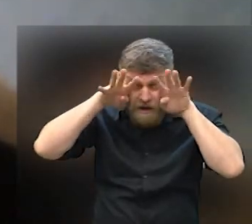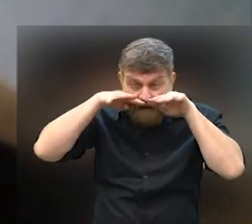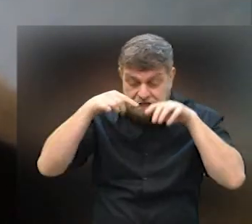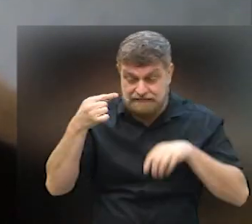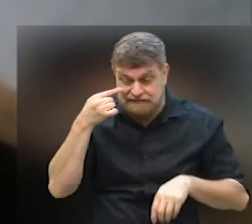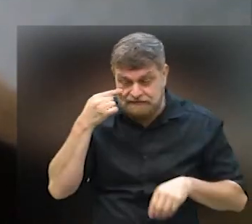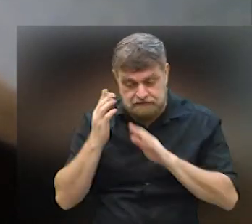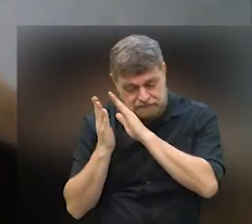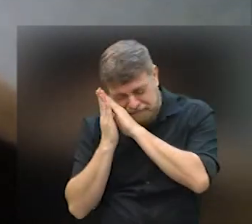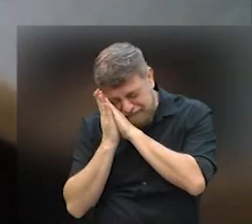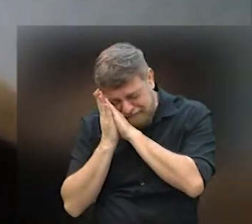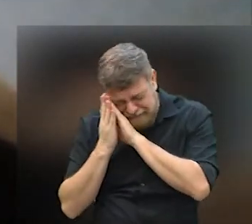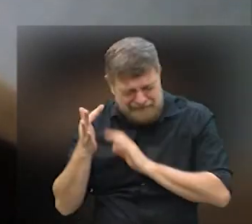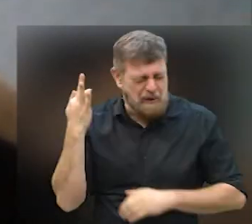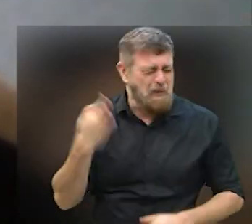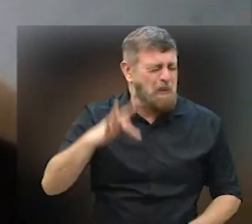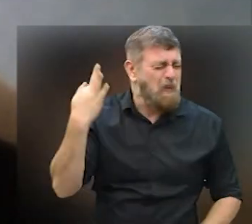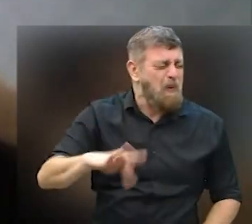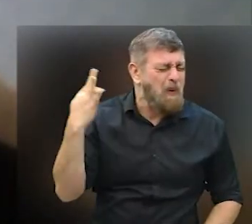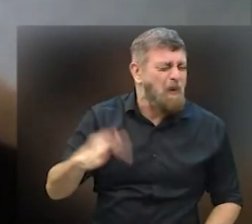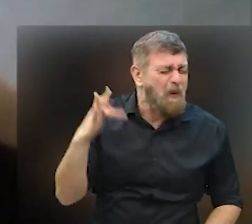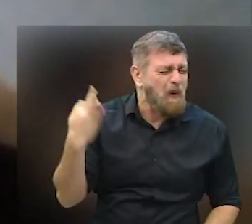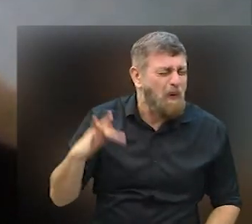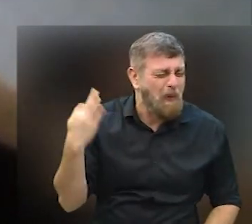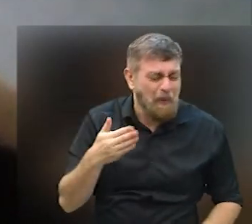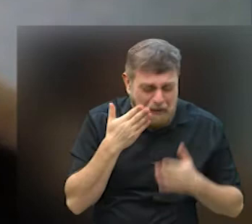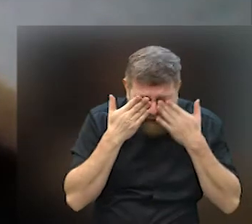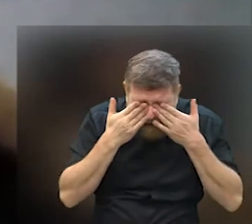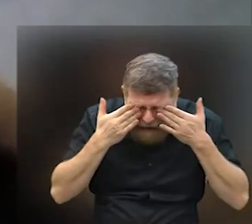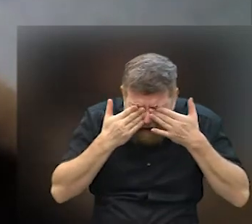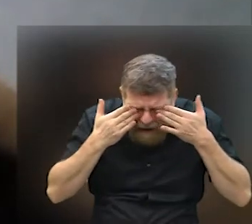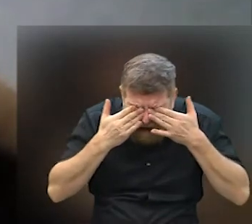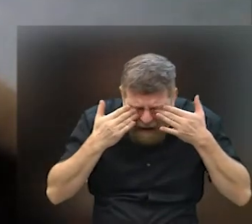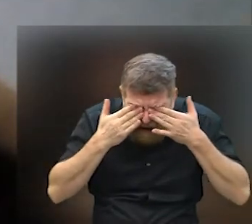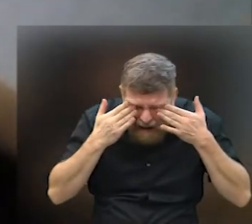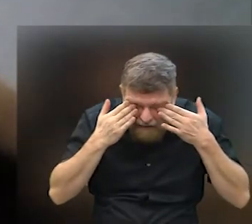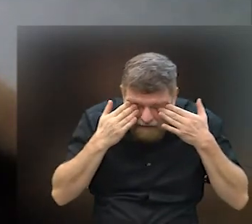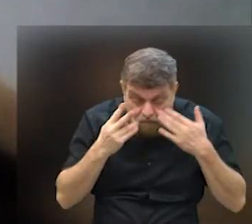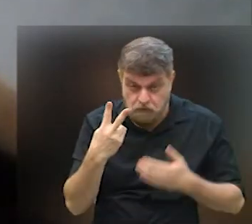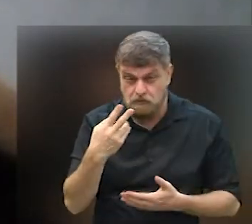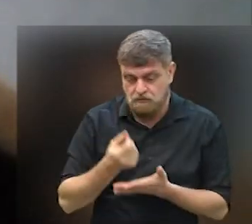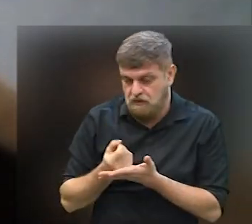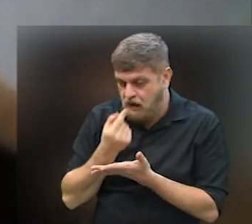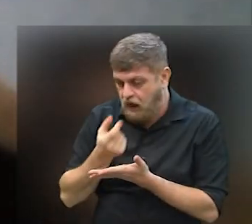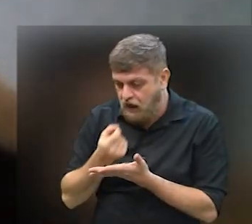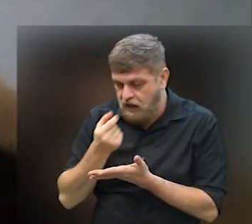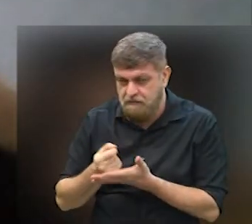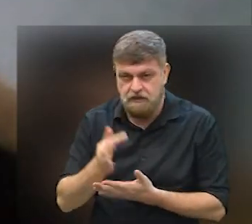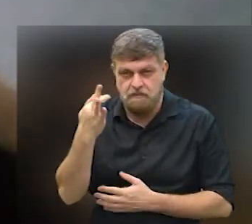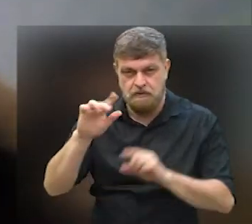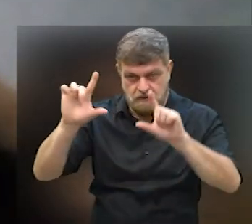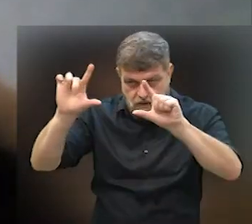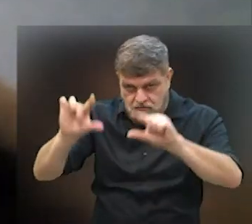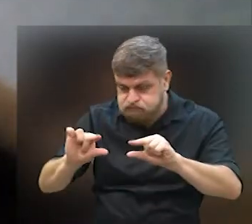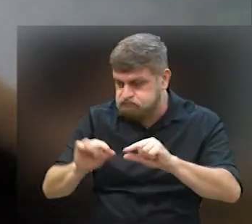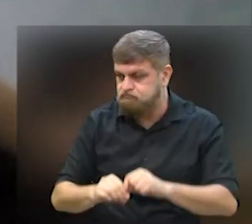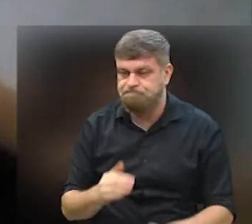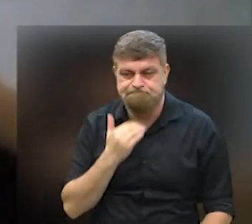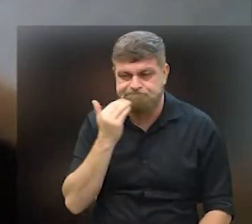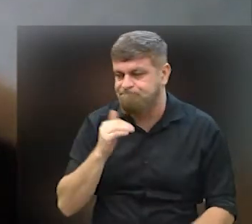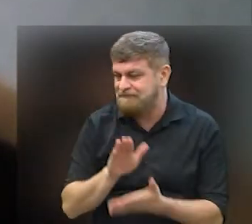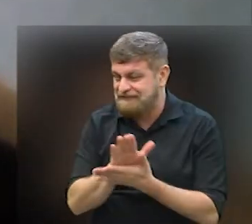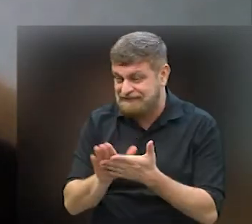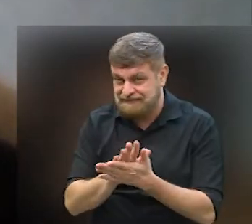fechar os olhos para dormir, ardia demais, demasiadamente. Nossa. Tive que tomar 2 tipos de remédios para tirar dor, um mais fraco não